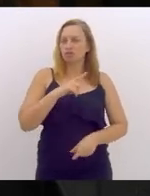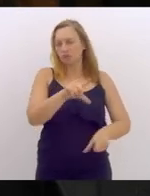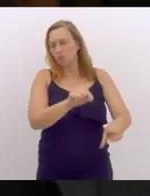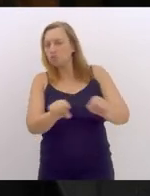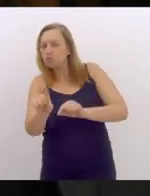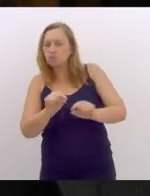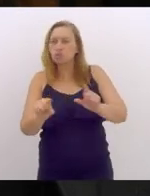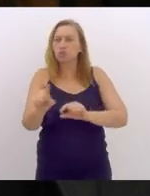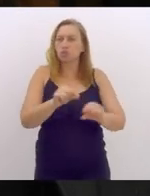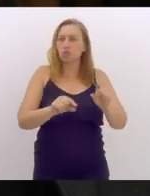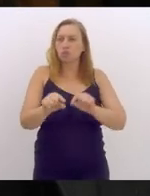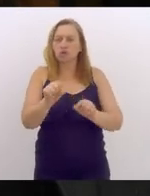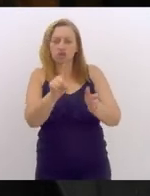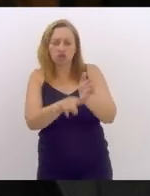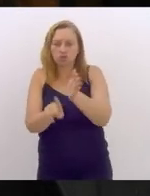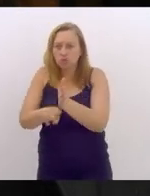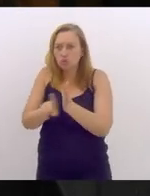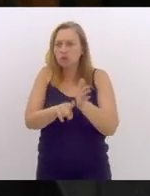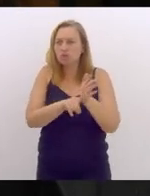de redução